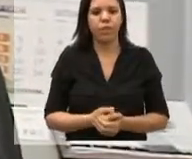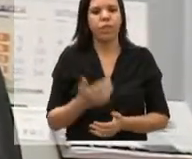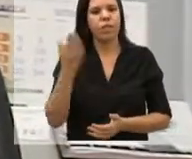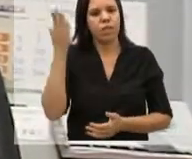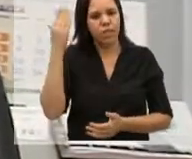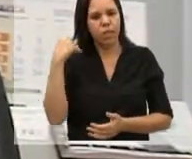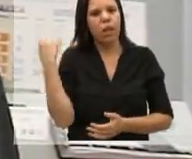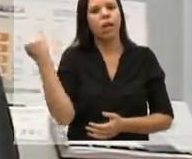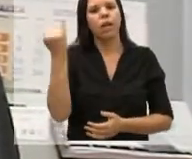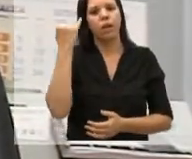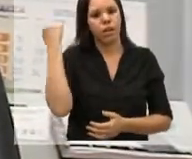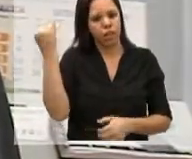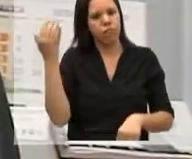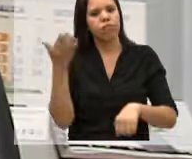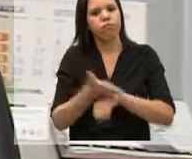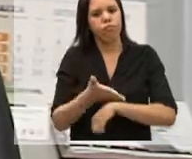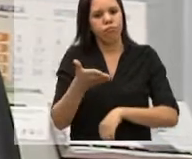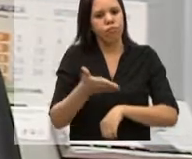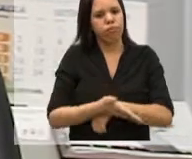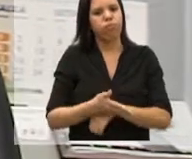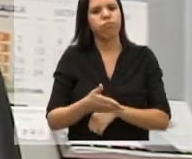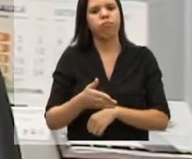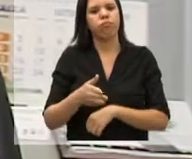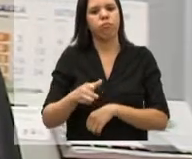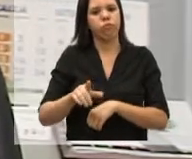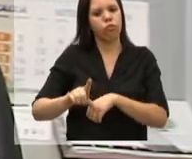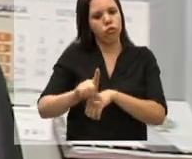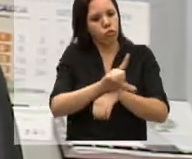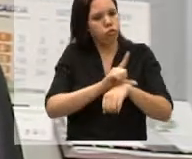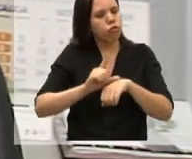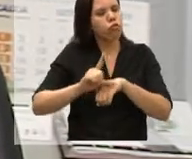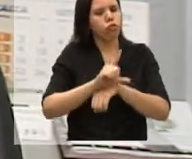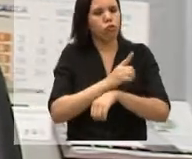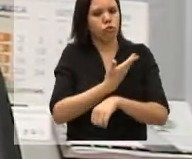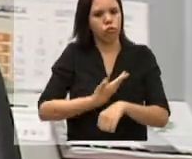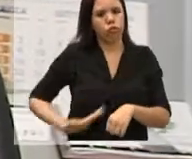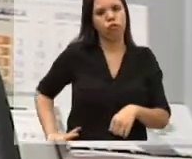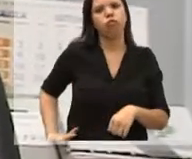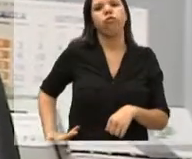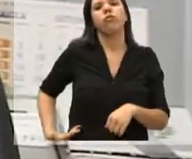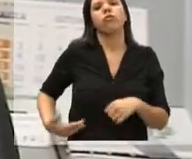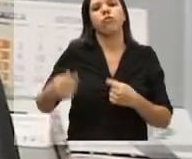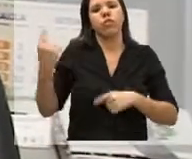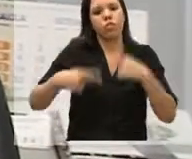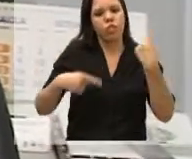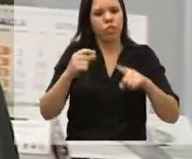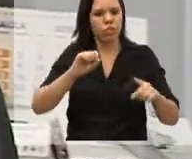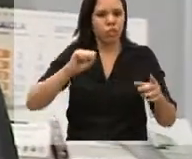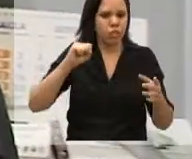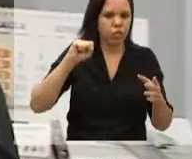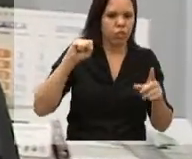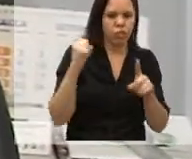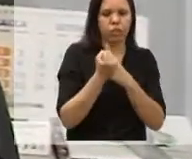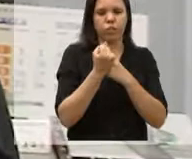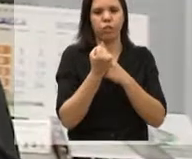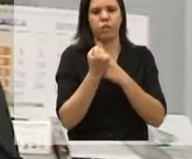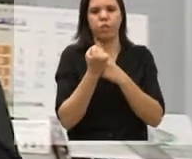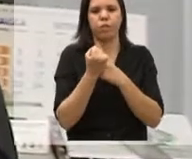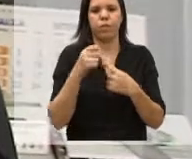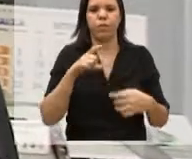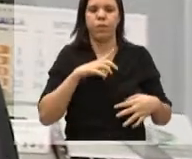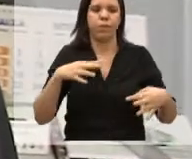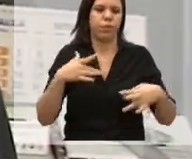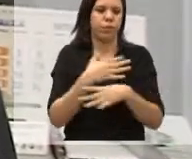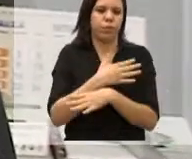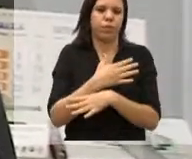muito importante essa participação do Poder Legislativo no contexto político, social da nossa cidade, do